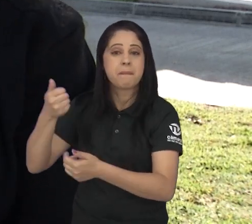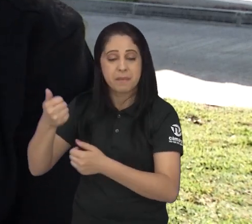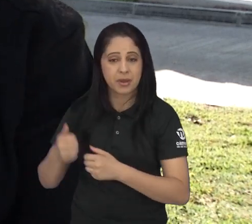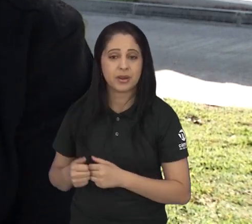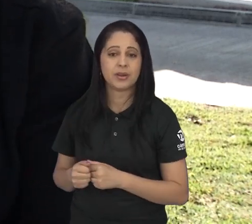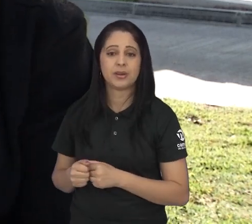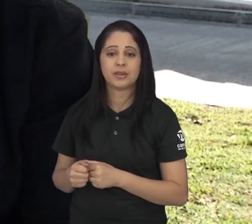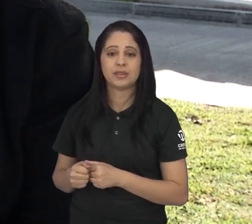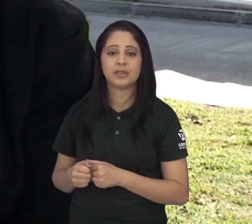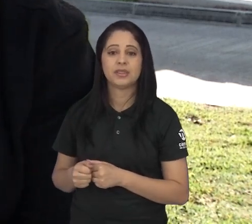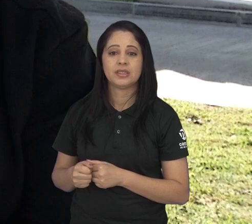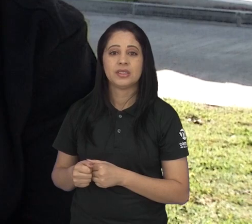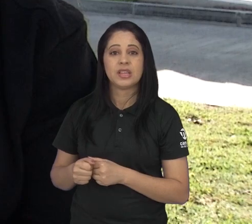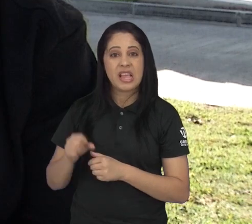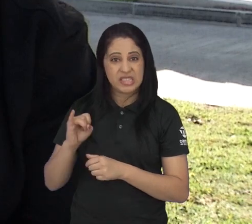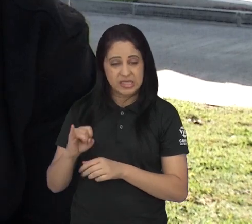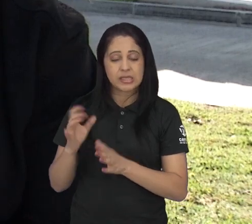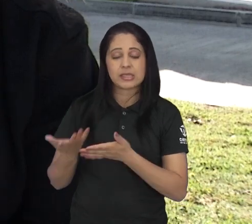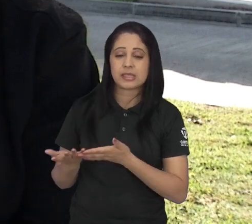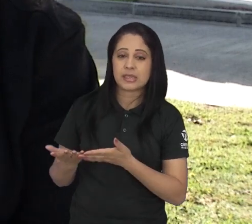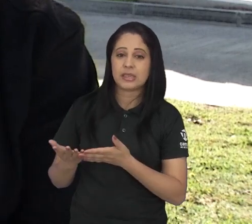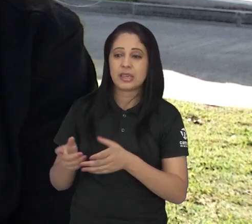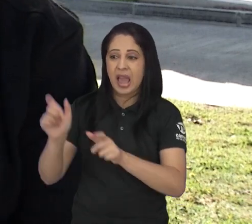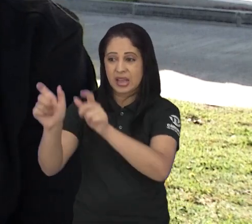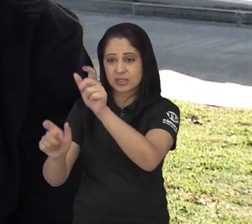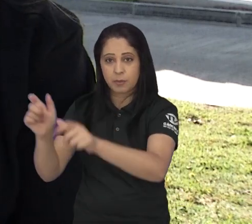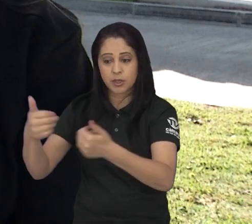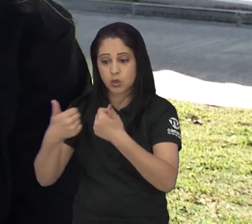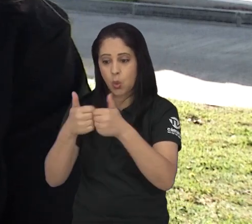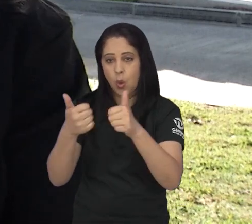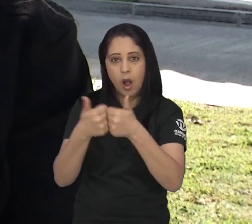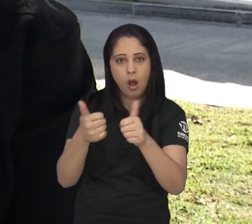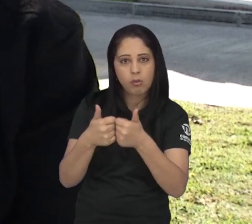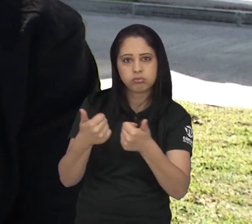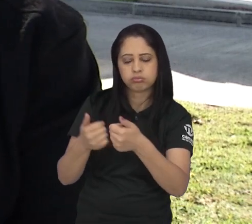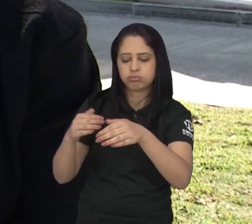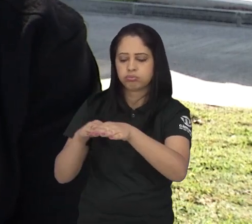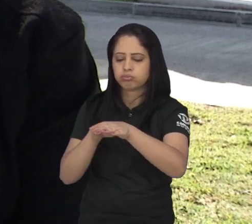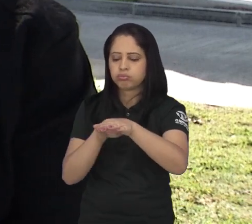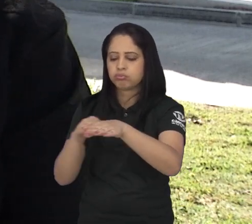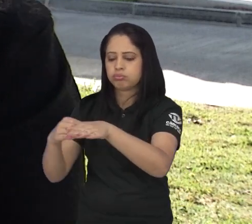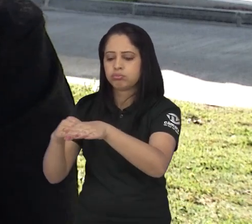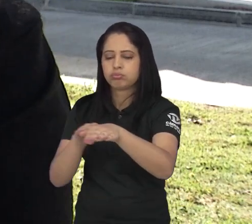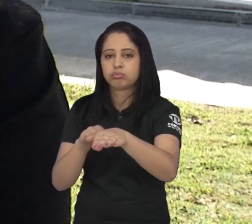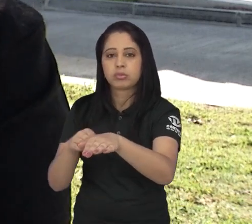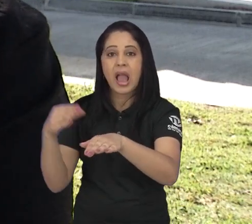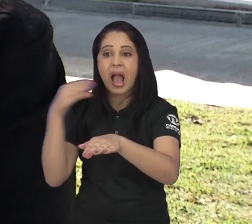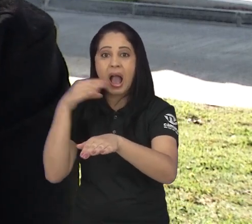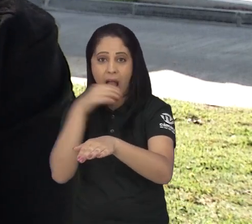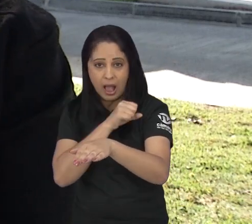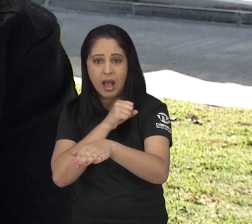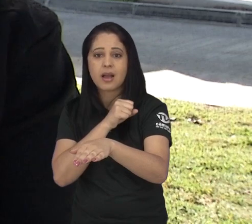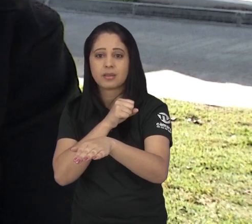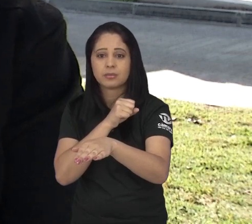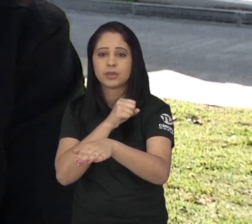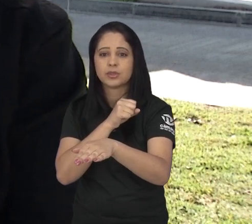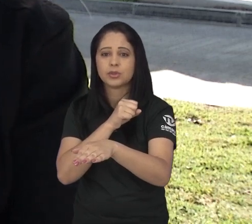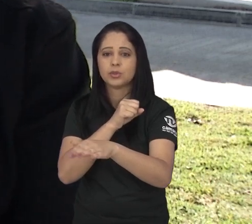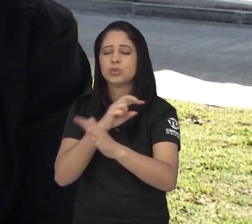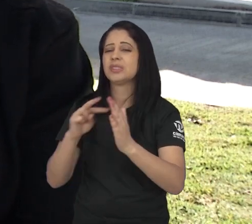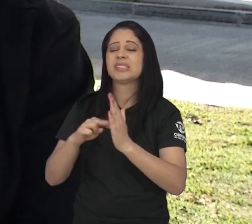né que quando ele tem acesso a transportes que diminuam o seu tempo de deslocamento